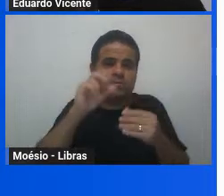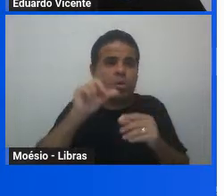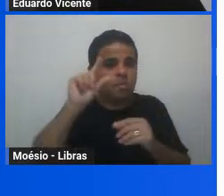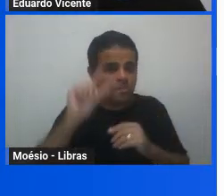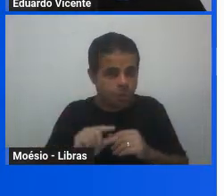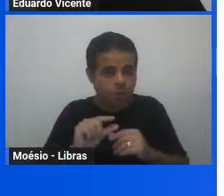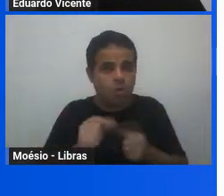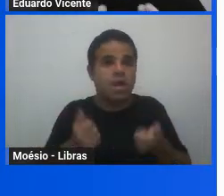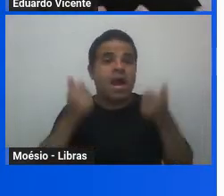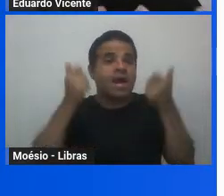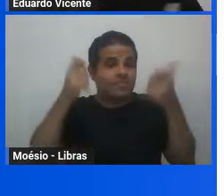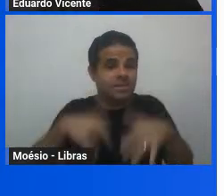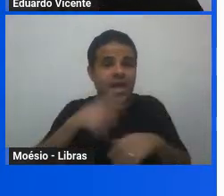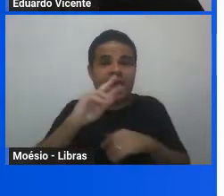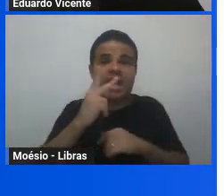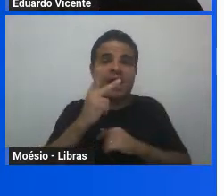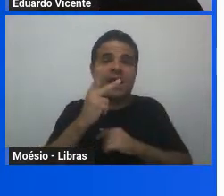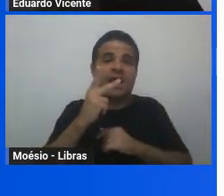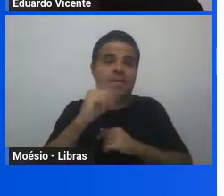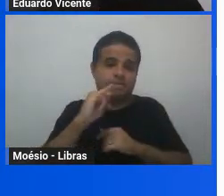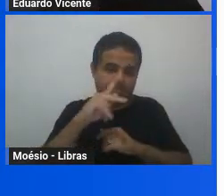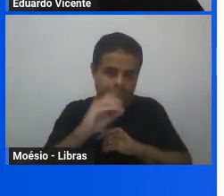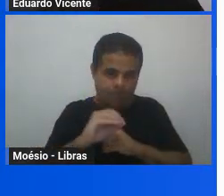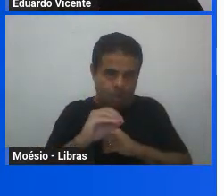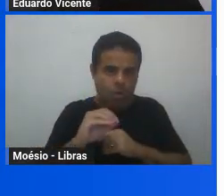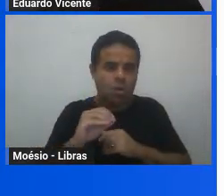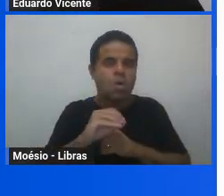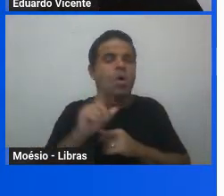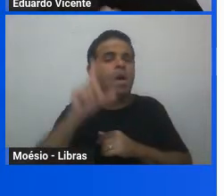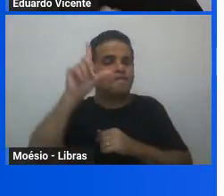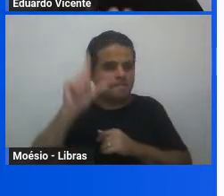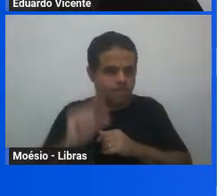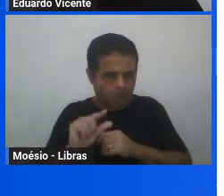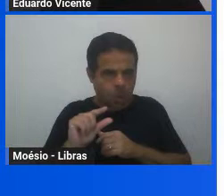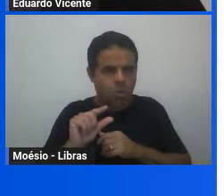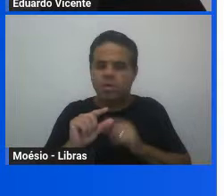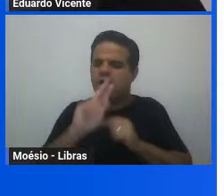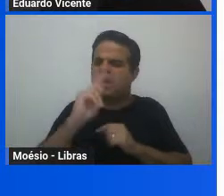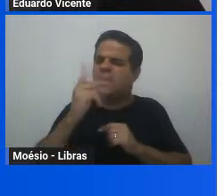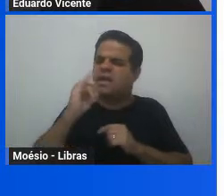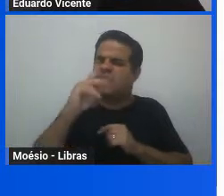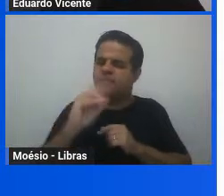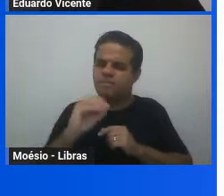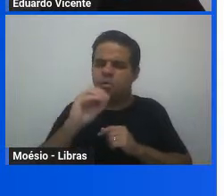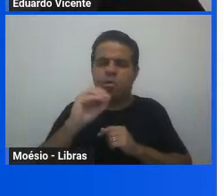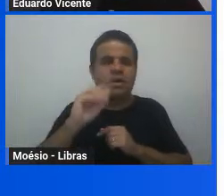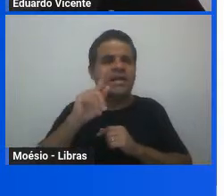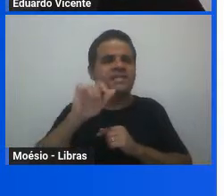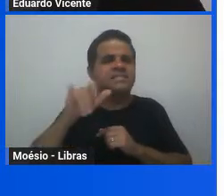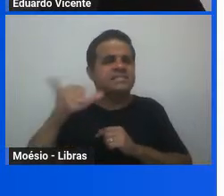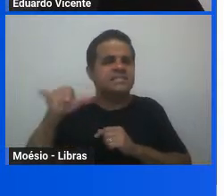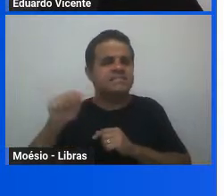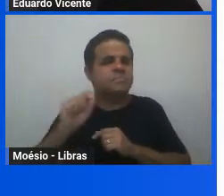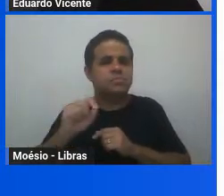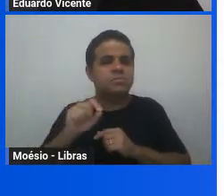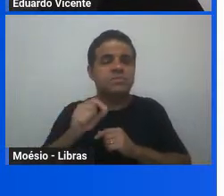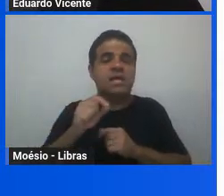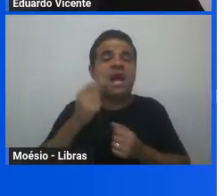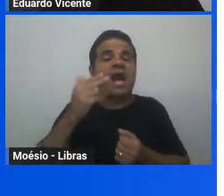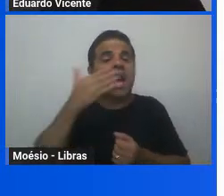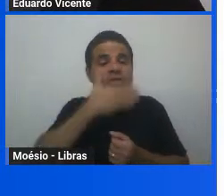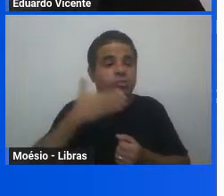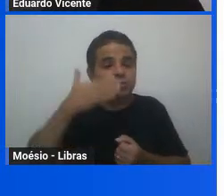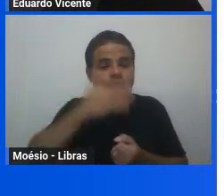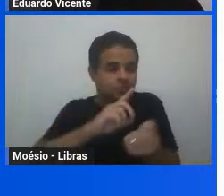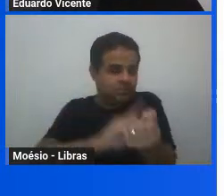da hipoglicemia. Então, o que é uma hipoglicemia? É quando a taxa de glicose, né, o